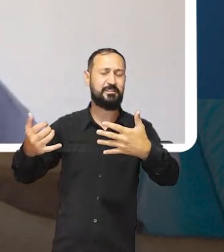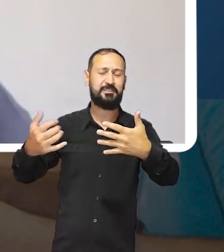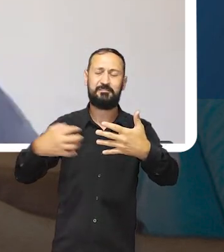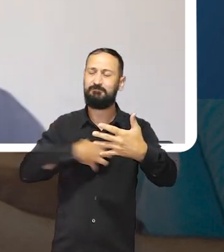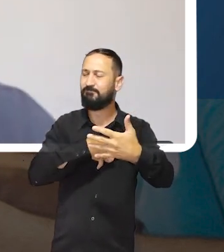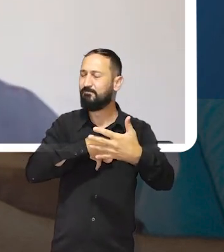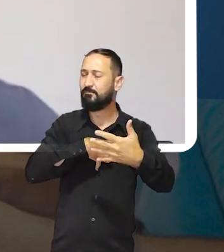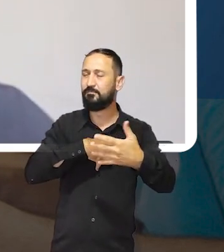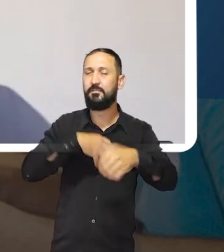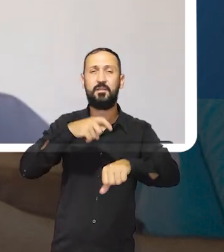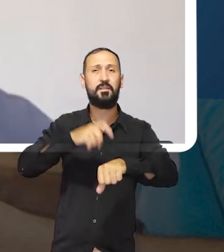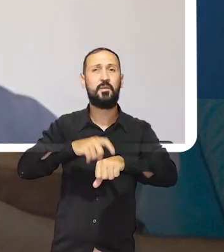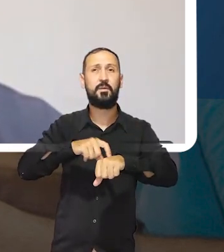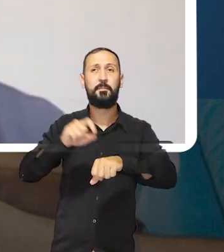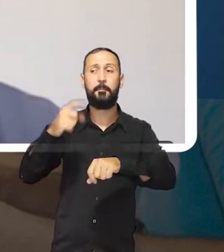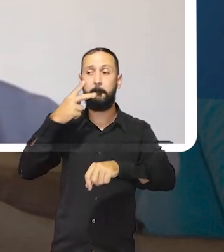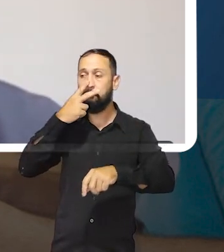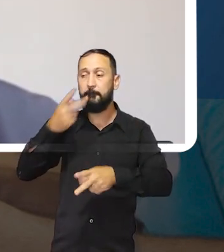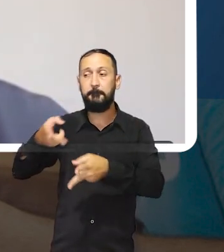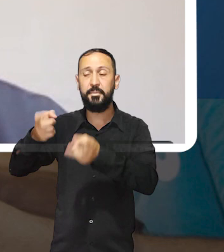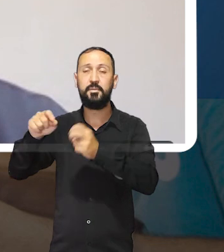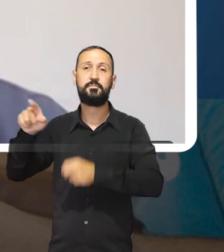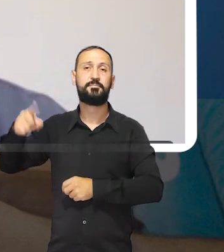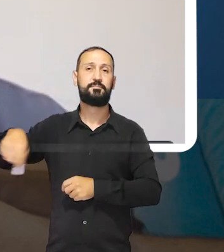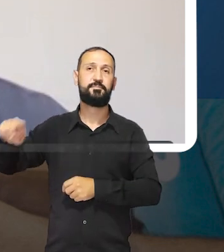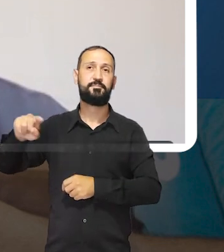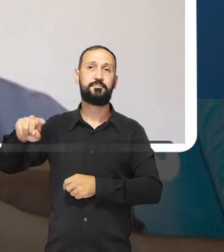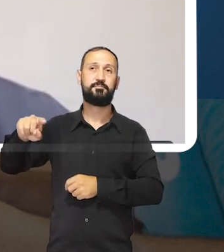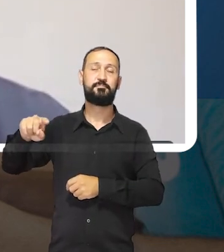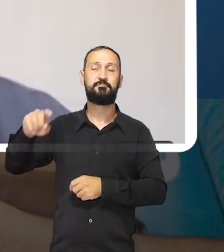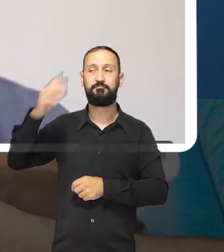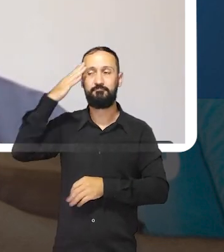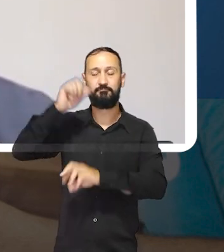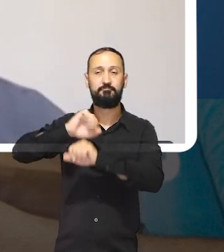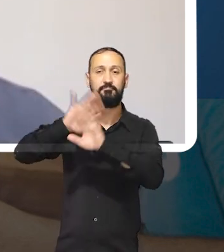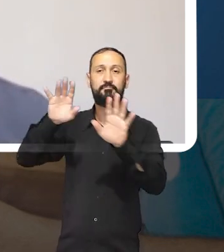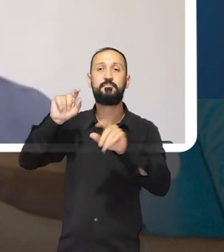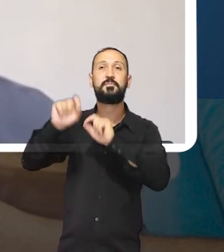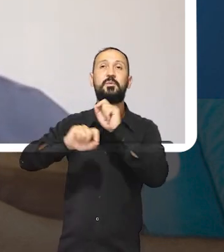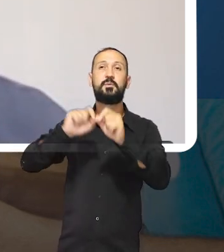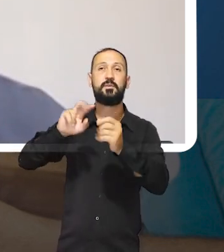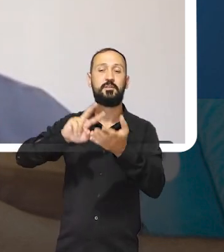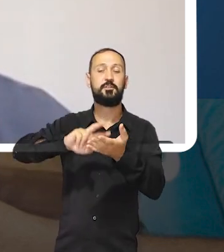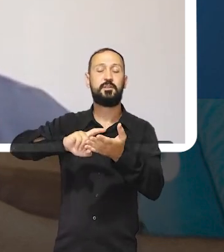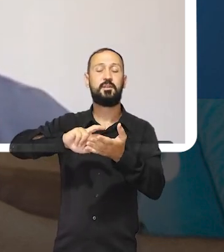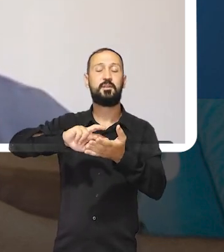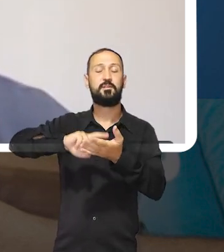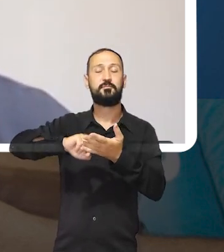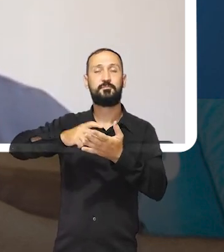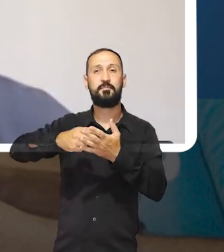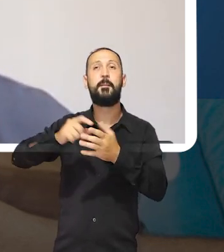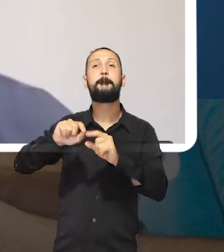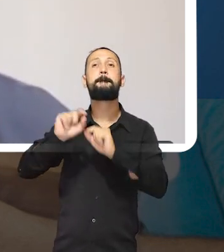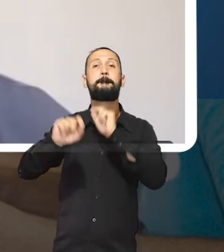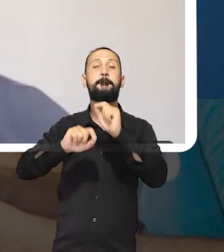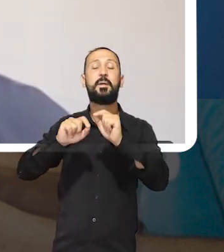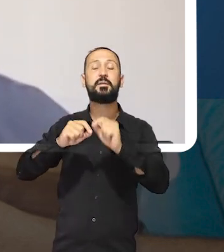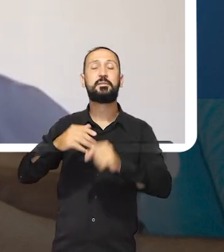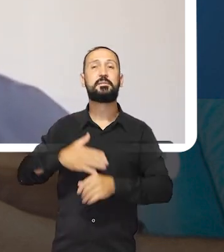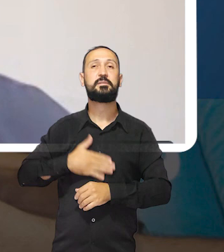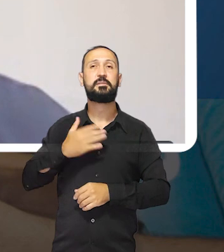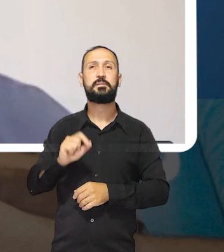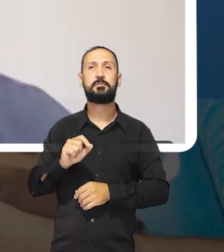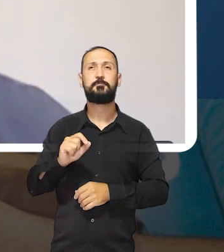logo que percebeu a escaramuça, entendeu a situação e seus desdobramentos, mas